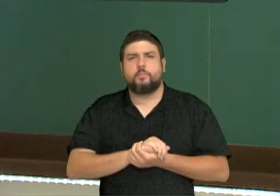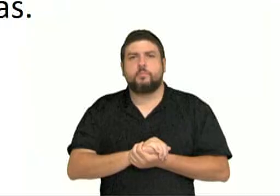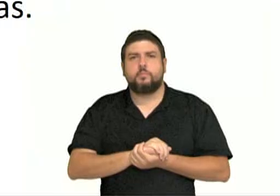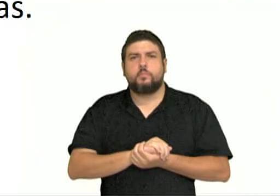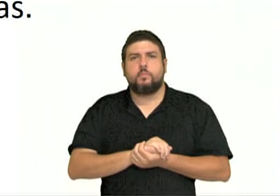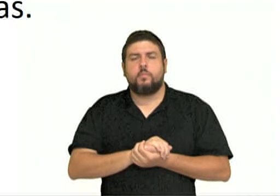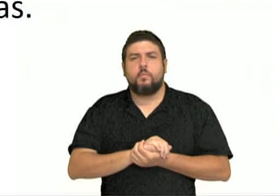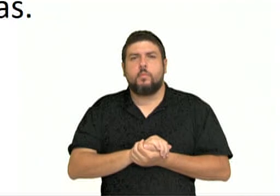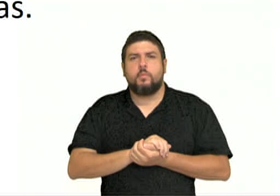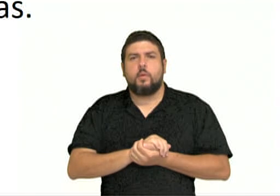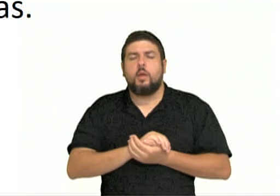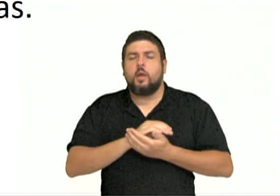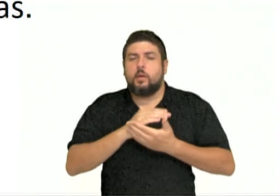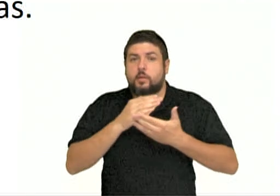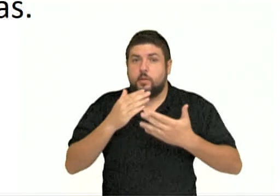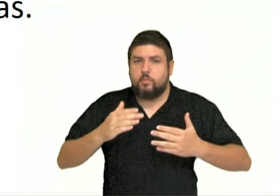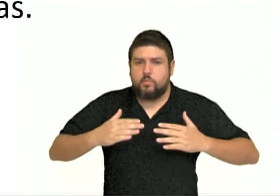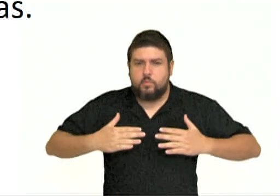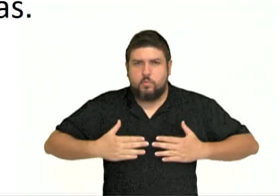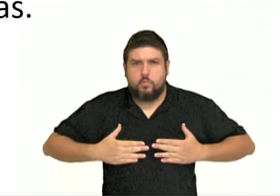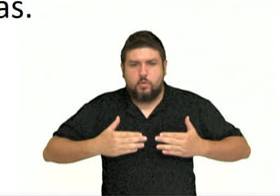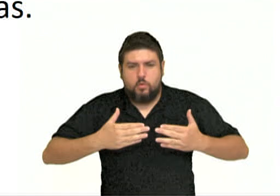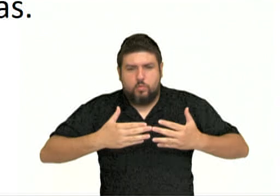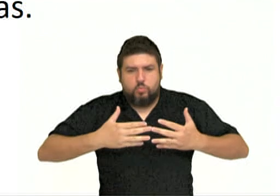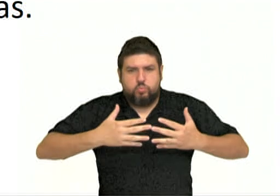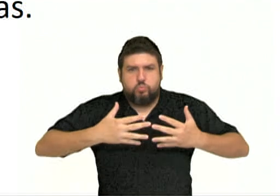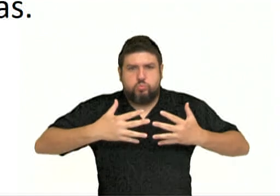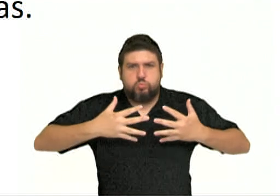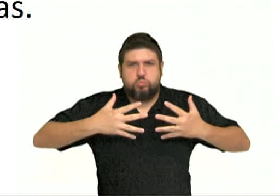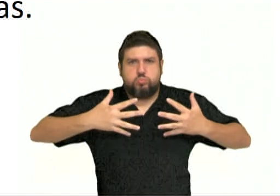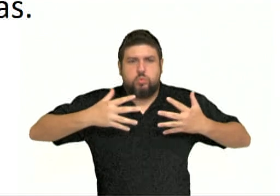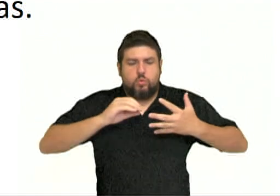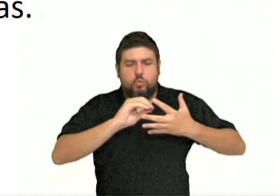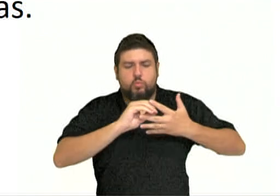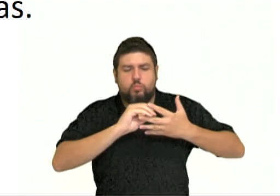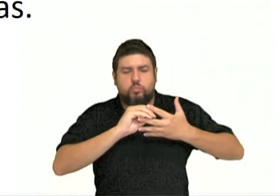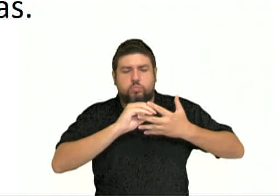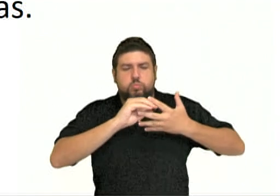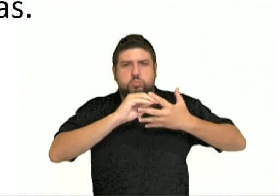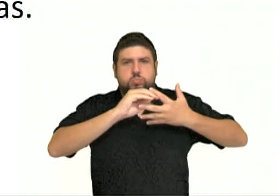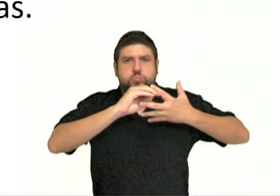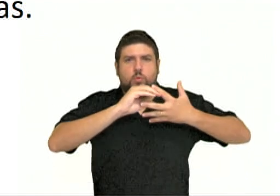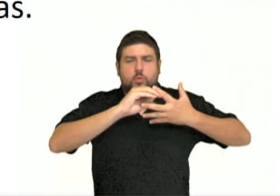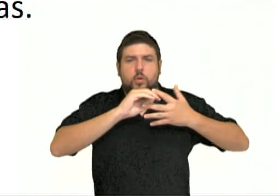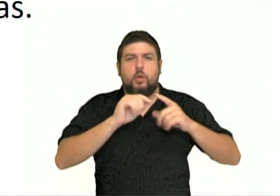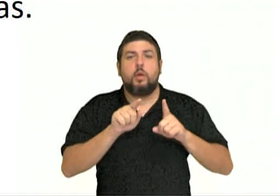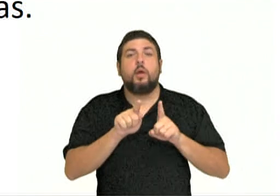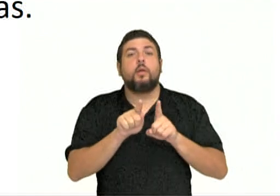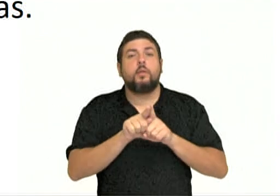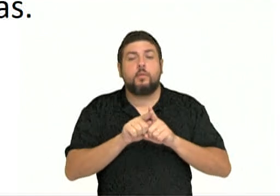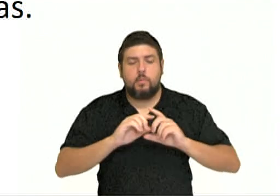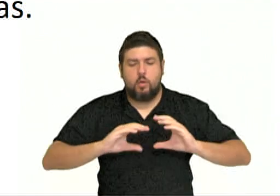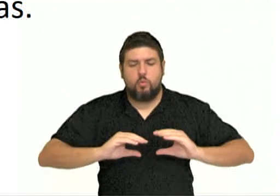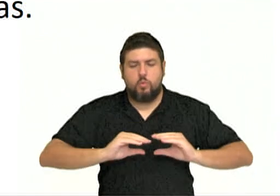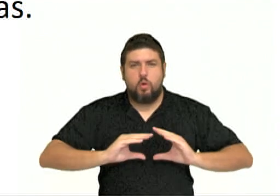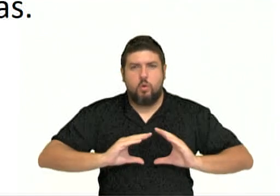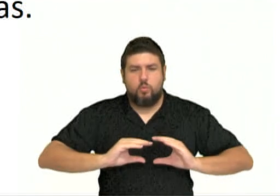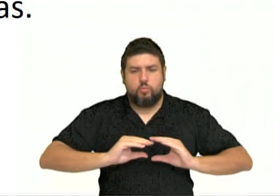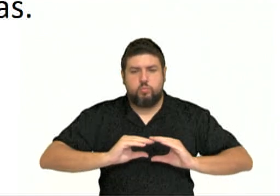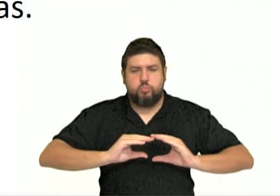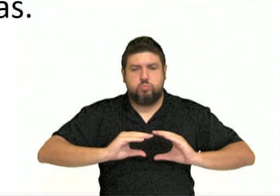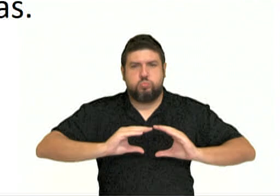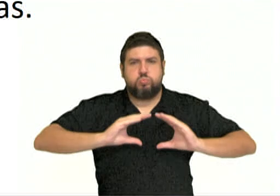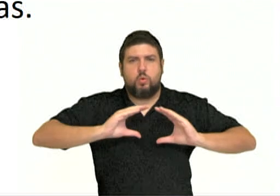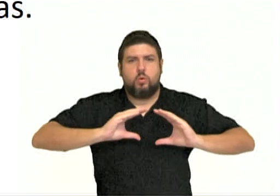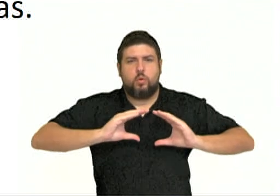os músculos intercostais estão se contraindo, o nosso diafragma também se contrai,